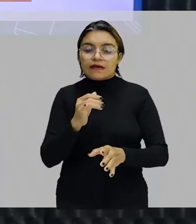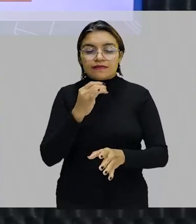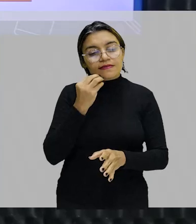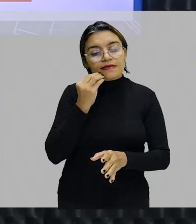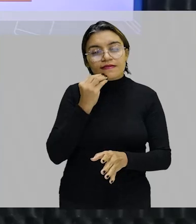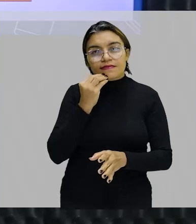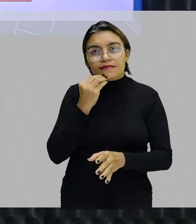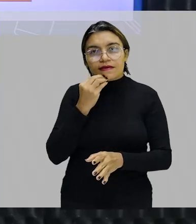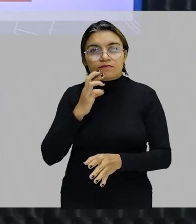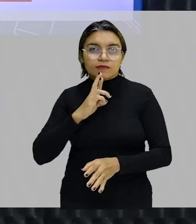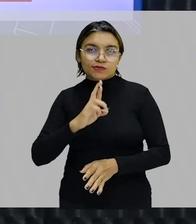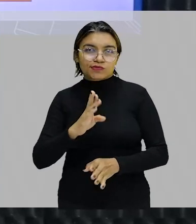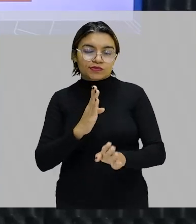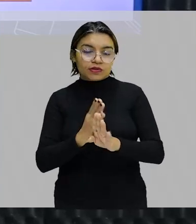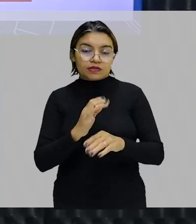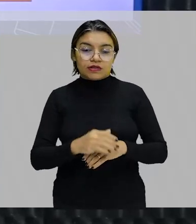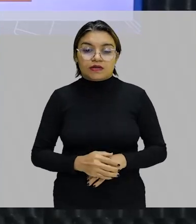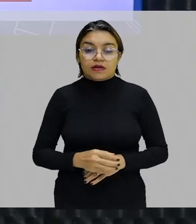Qual o resultado? De